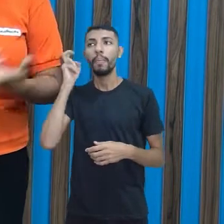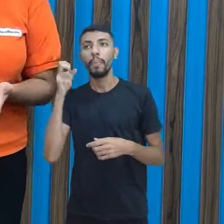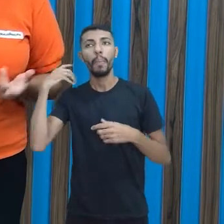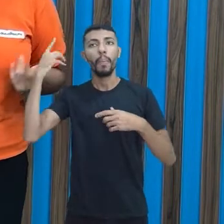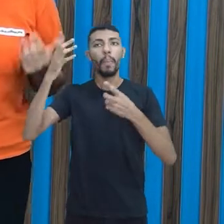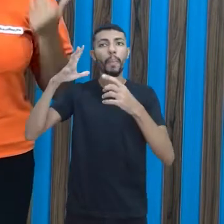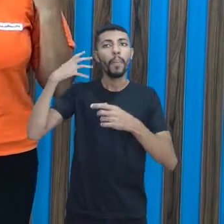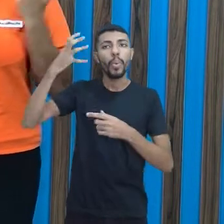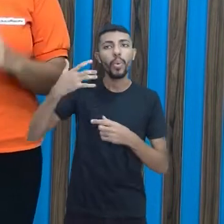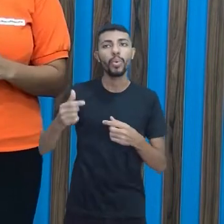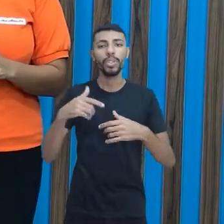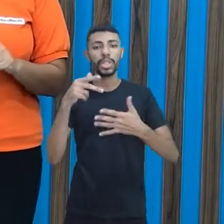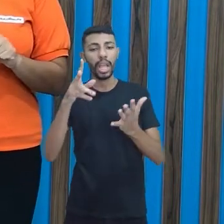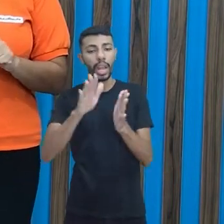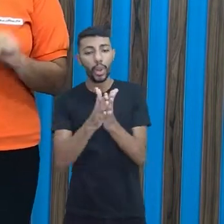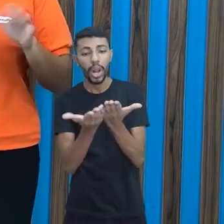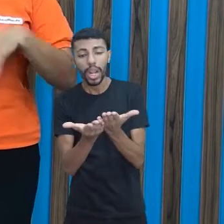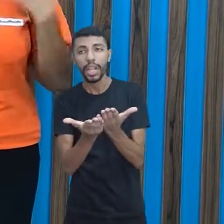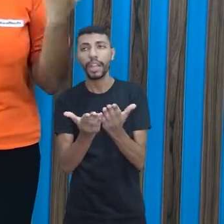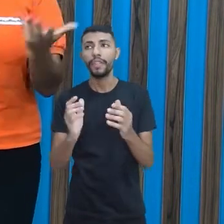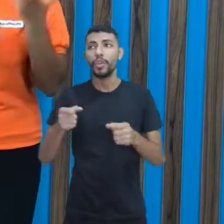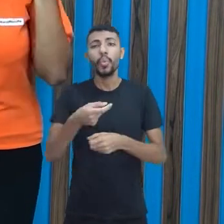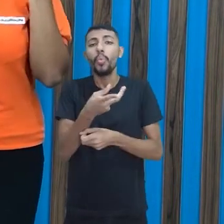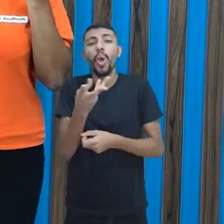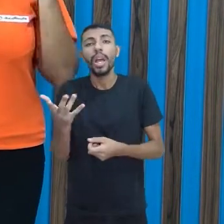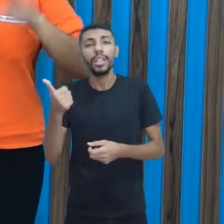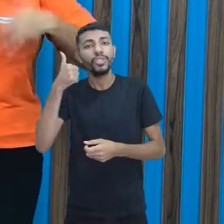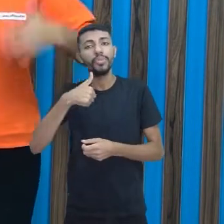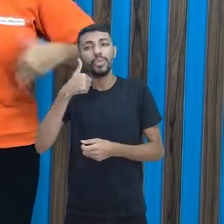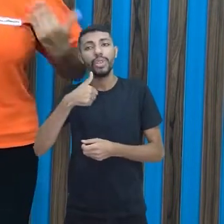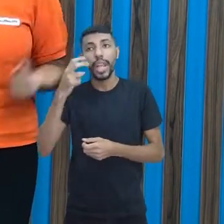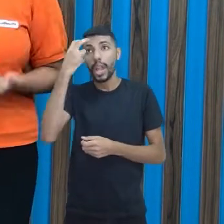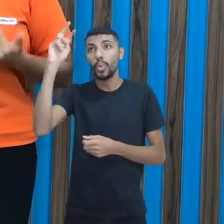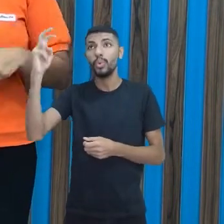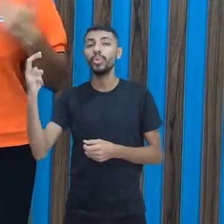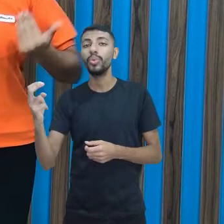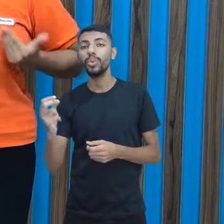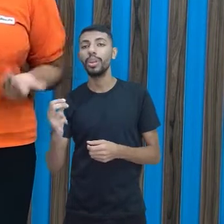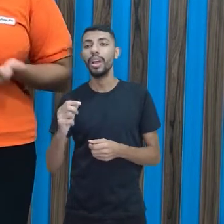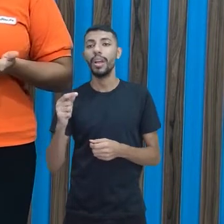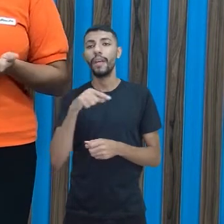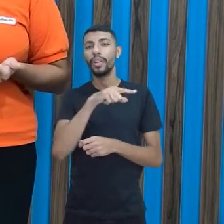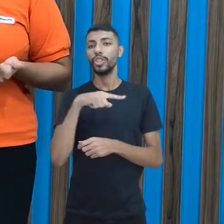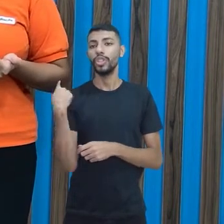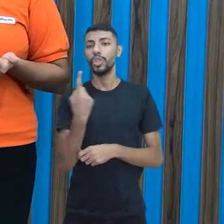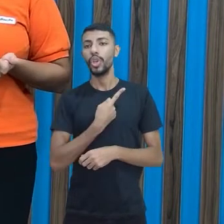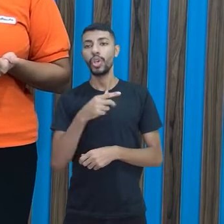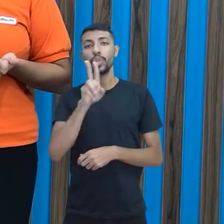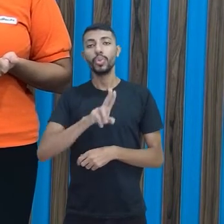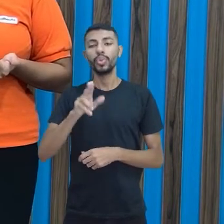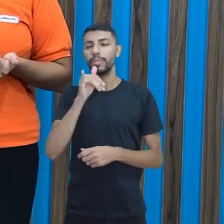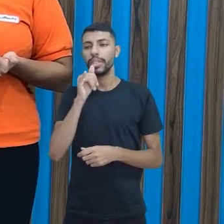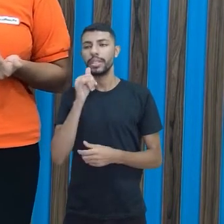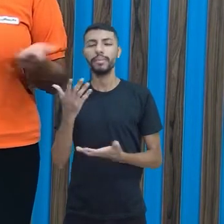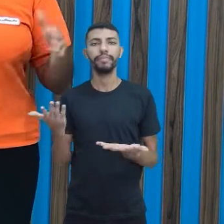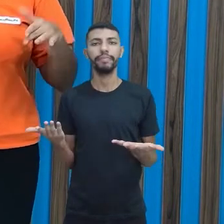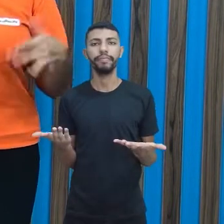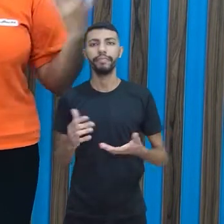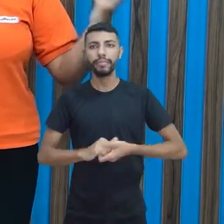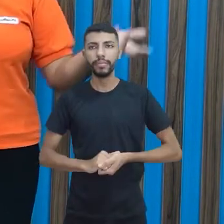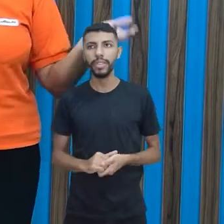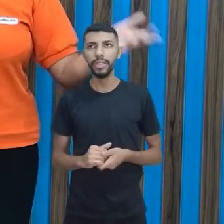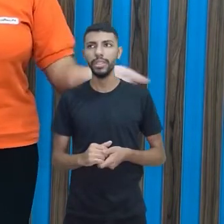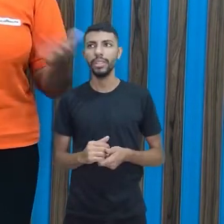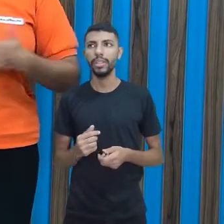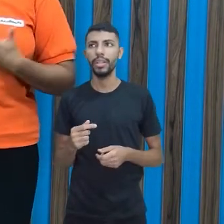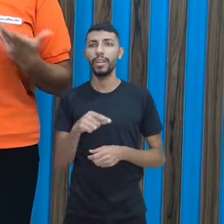vocês assistem? Quantas mulheres culturalmente a gente consome? E aí vocês podem dizer,